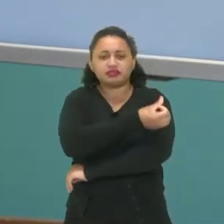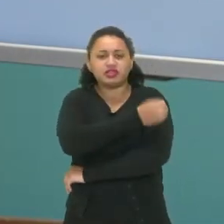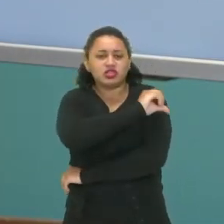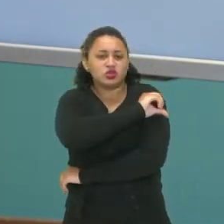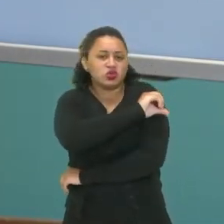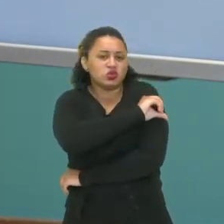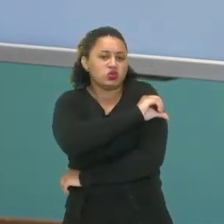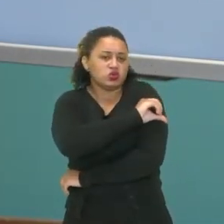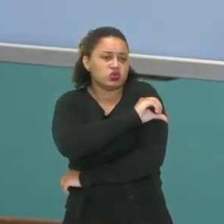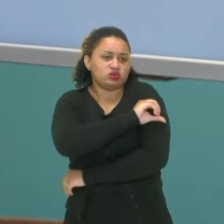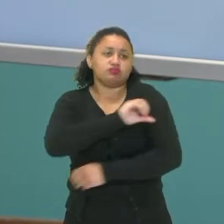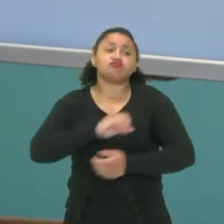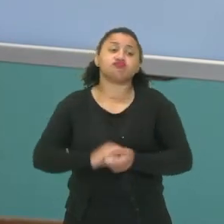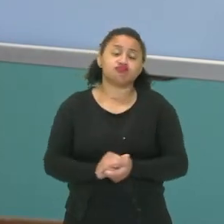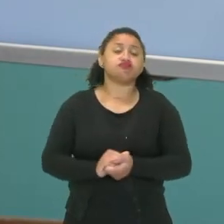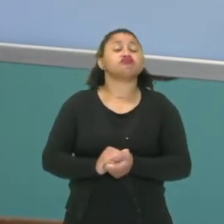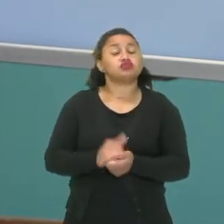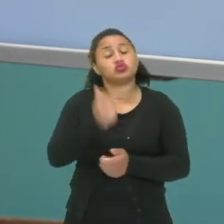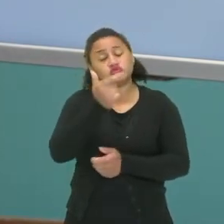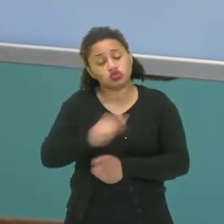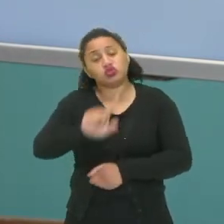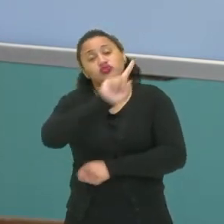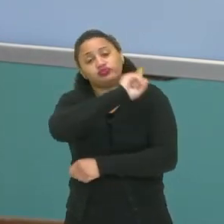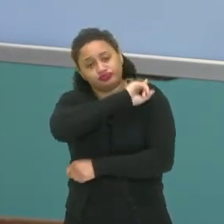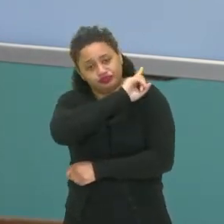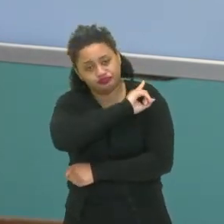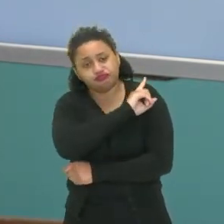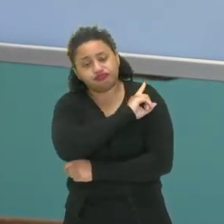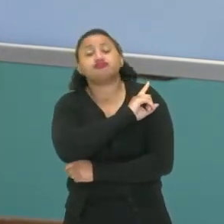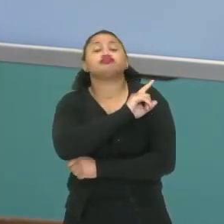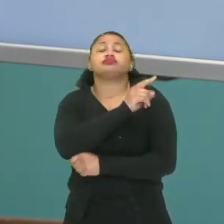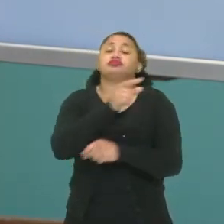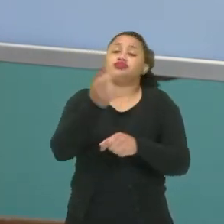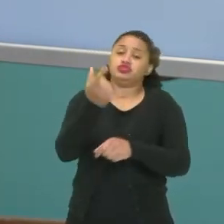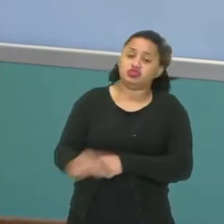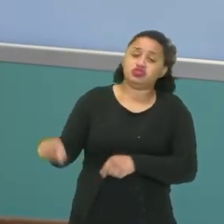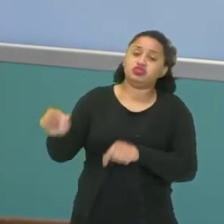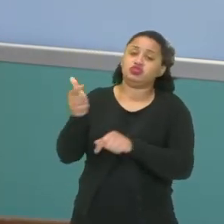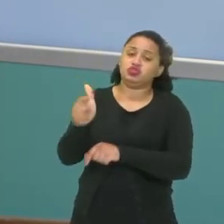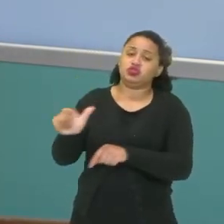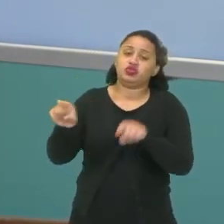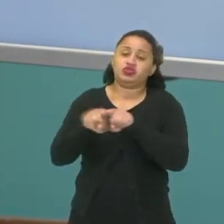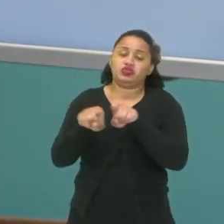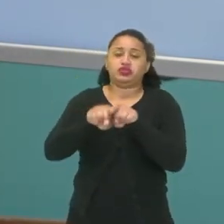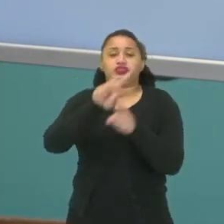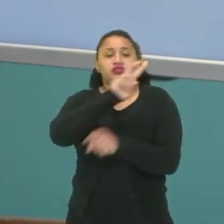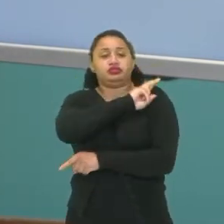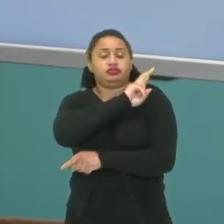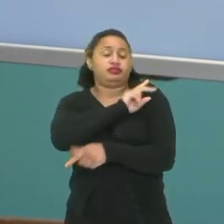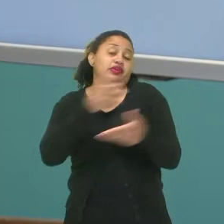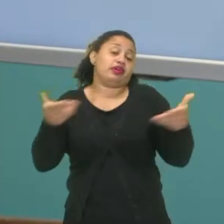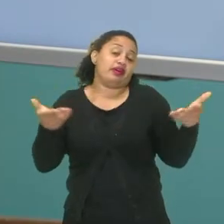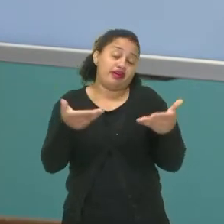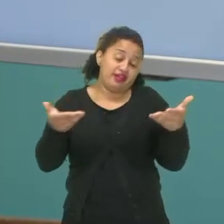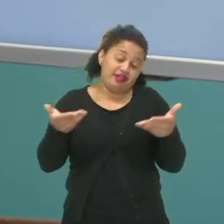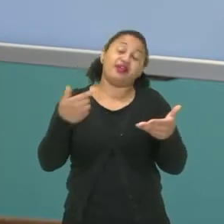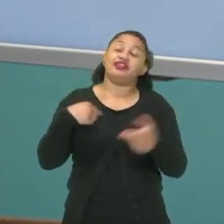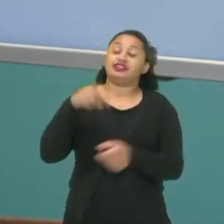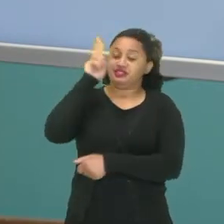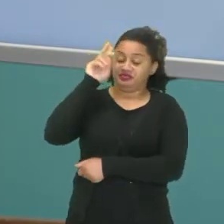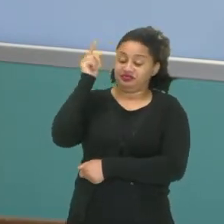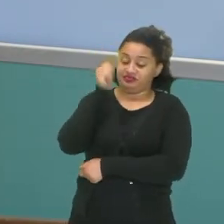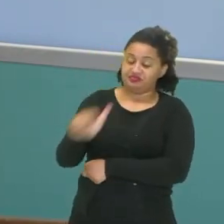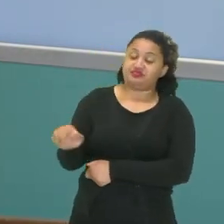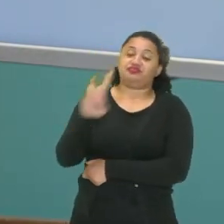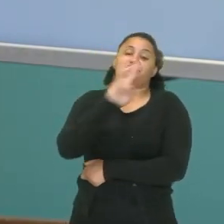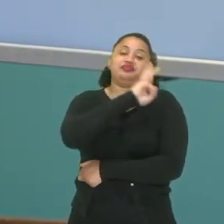ano. Trabalhamos novamente na primeira série do ensino médio, trabalhamos na segunda série também, e agora voltamos a trabalhar